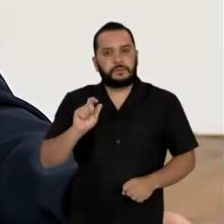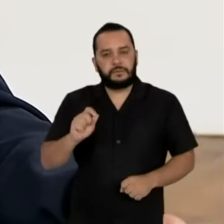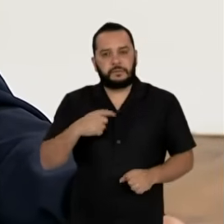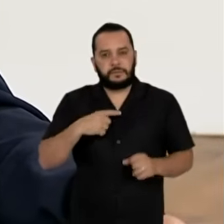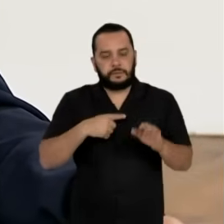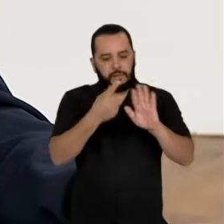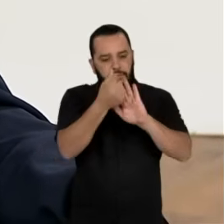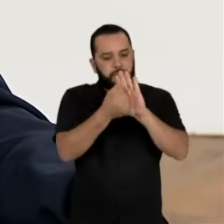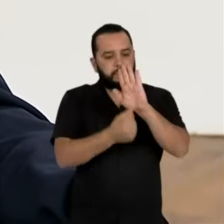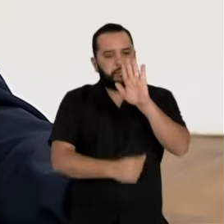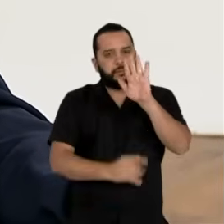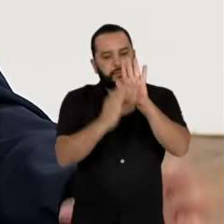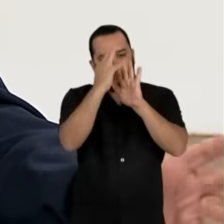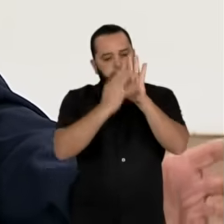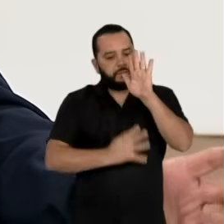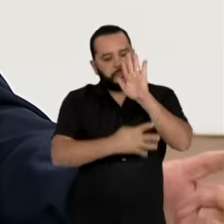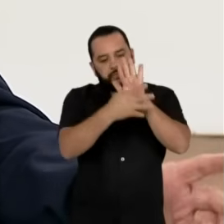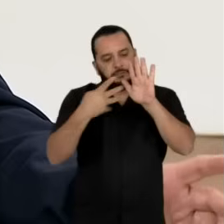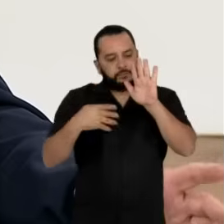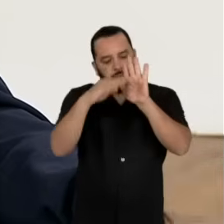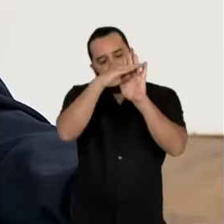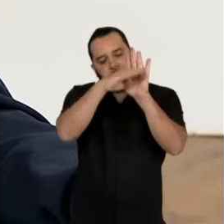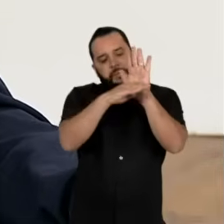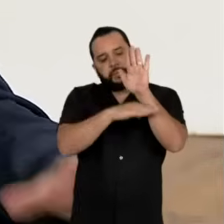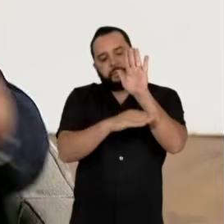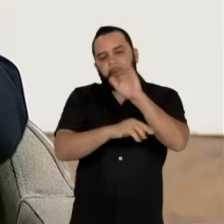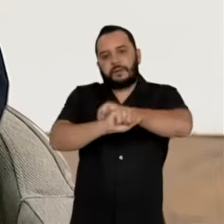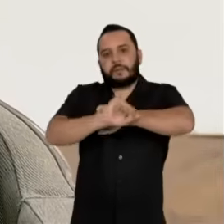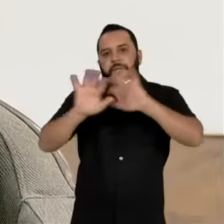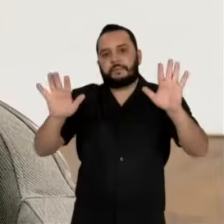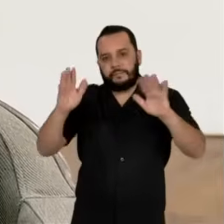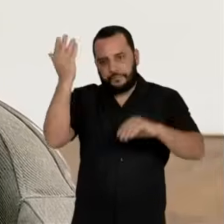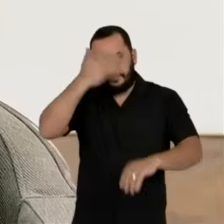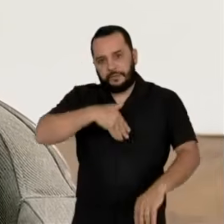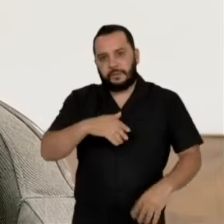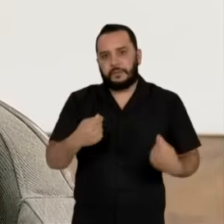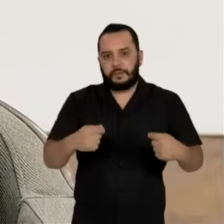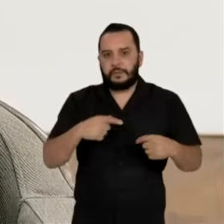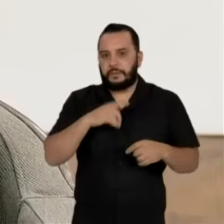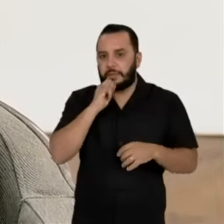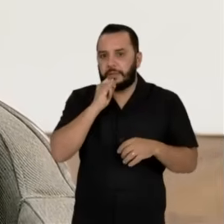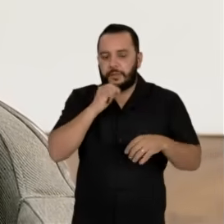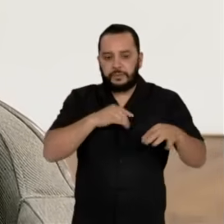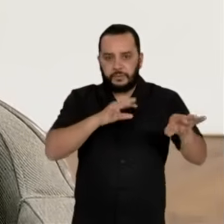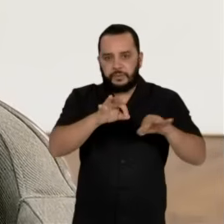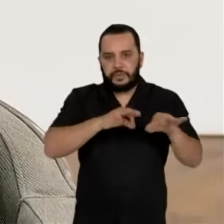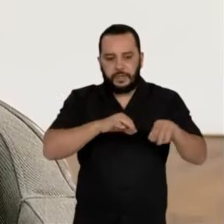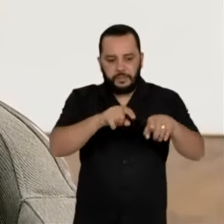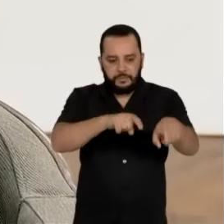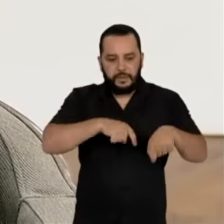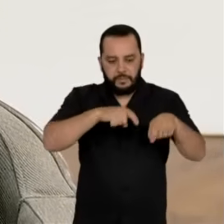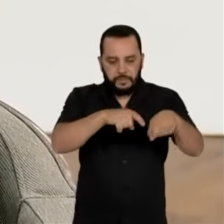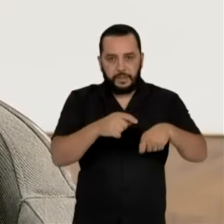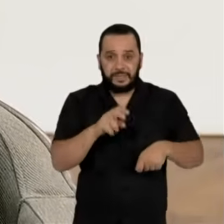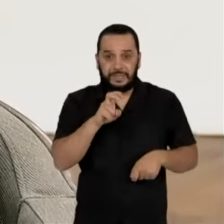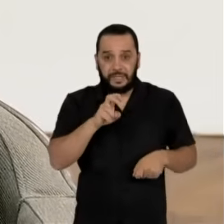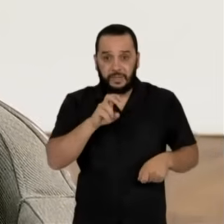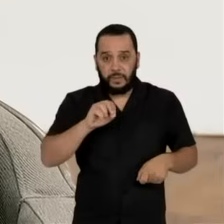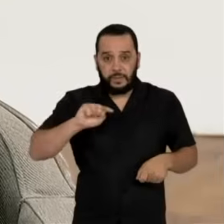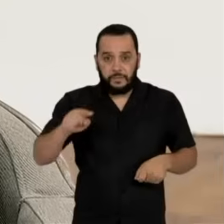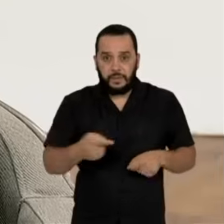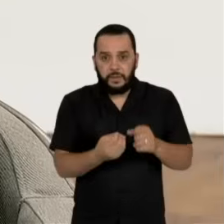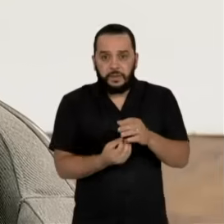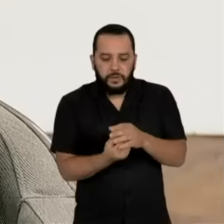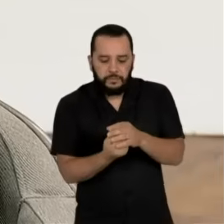de contas. Por quê? A gente faz projeto, então o projeto de plantio de 50 mil mudas, nós estamos produzindo hoje 50